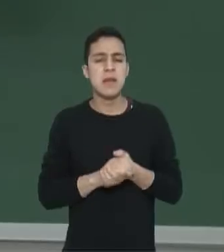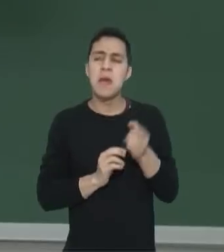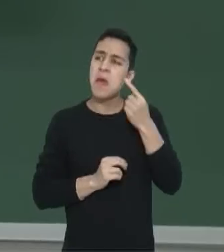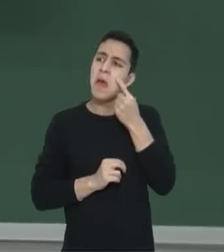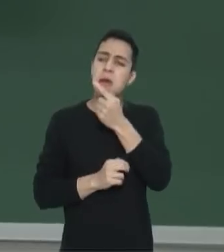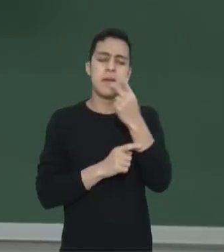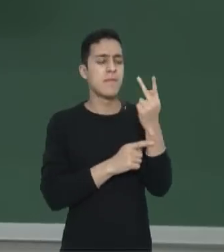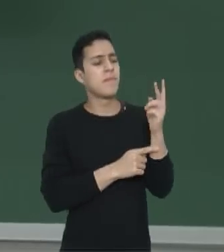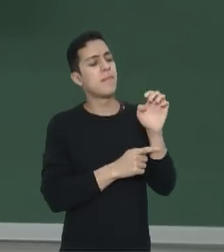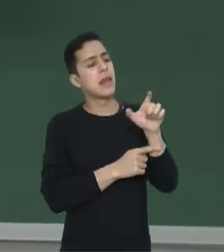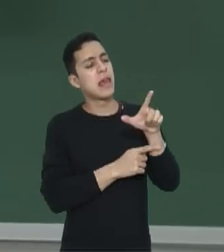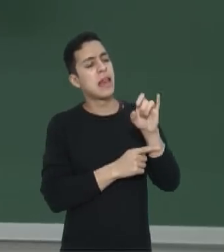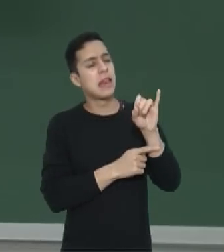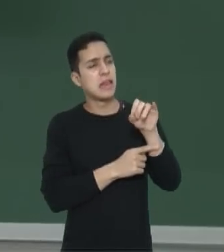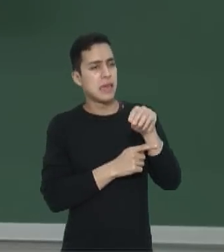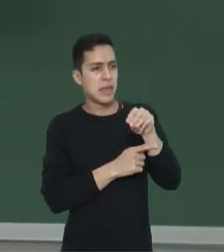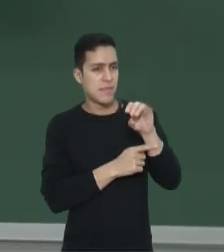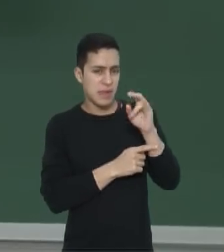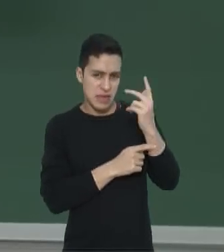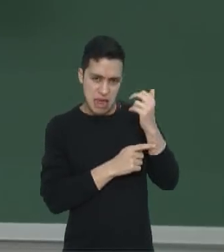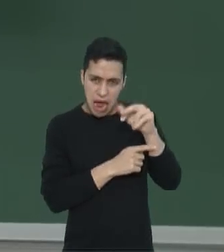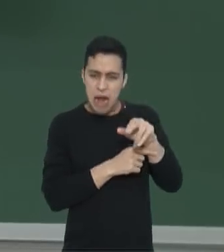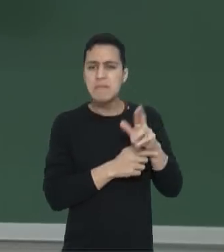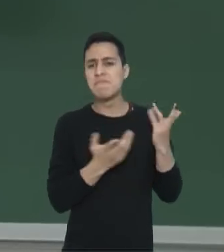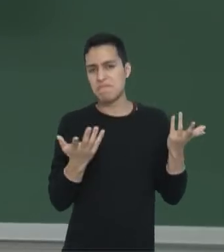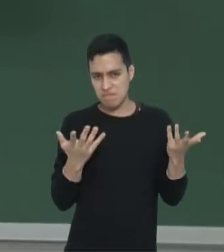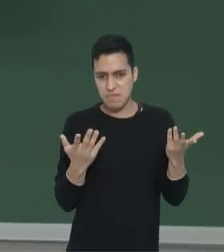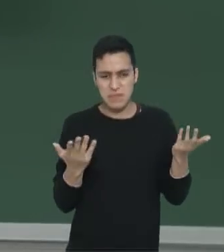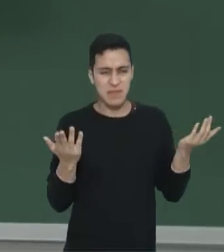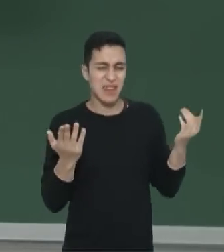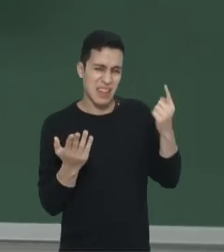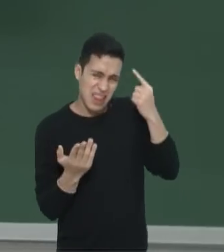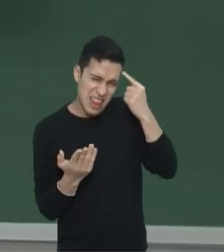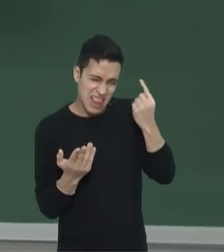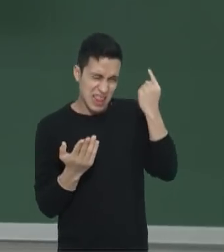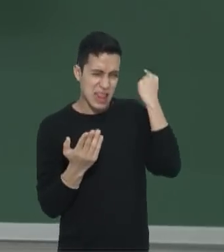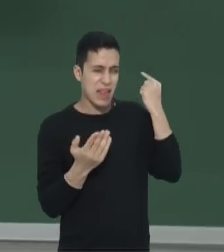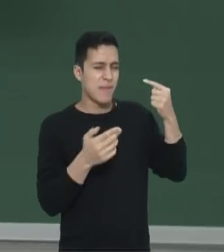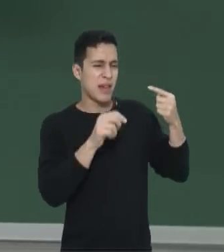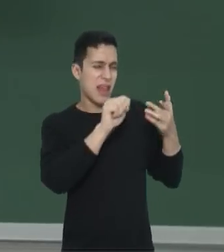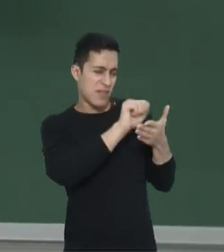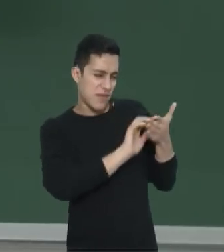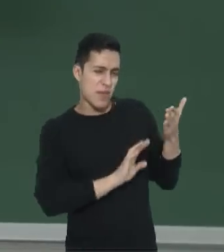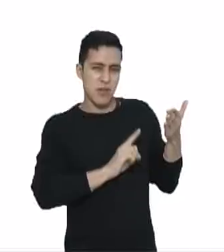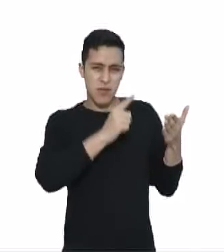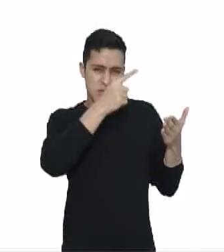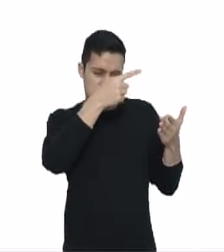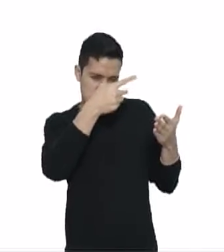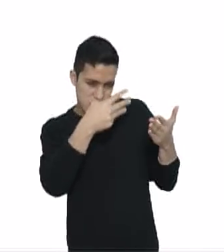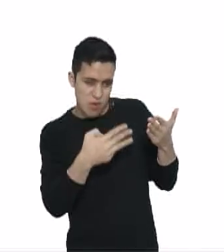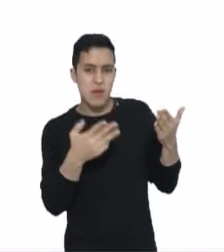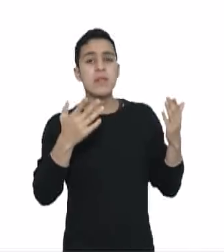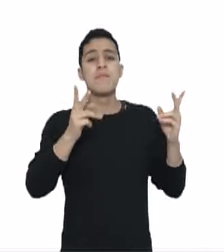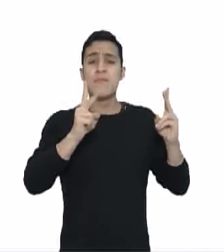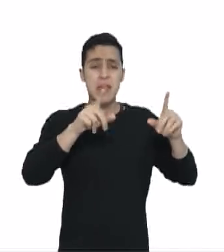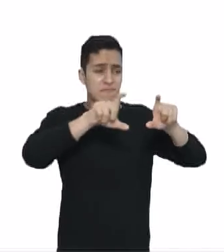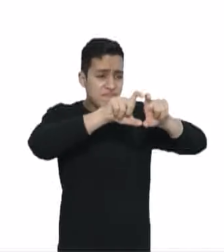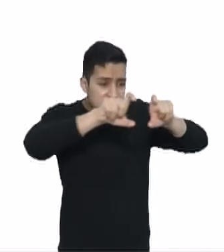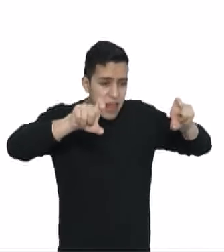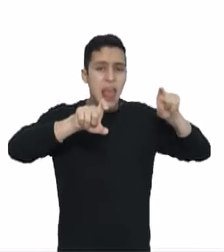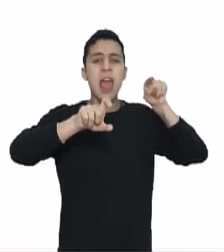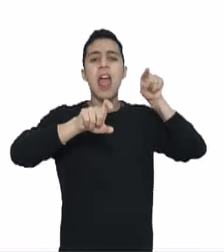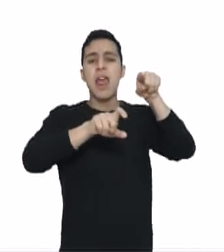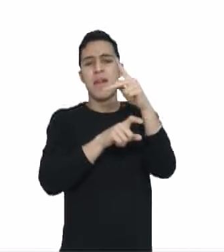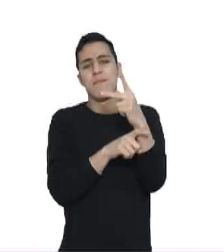Preliminar. O nome da primeira parte, onde fizemos alguns exercícios, 1, 2 e 3, é a preliminar, onde temos